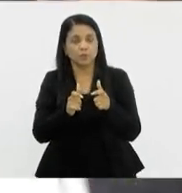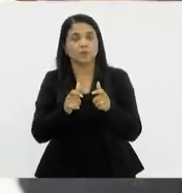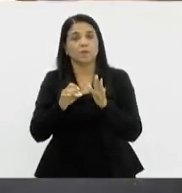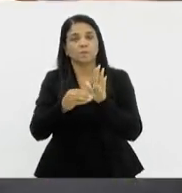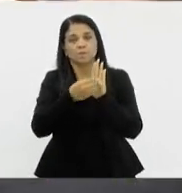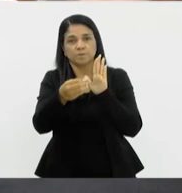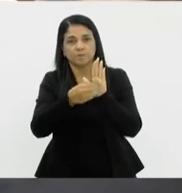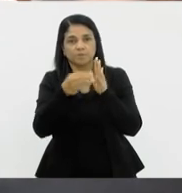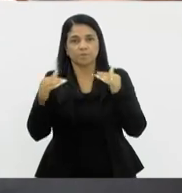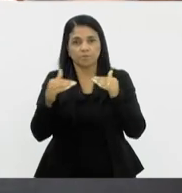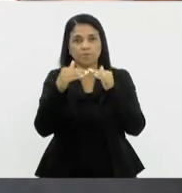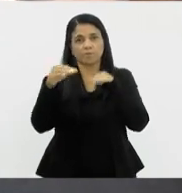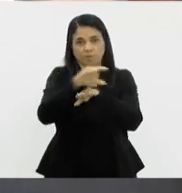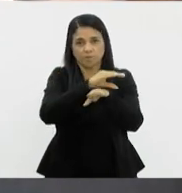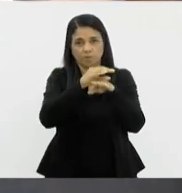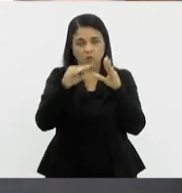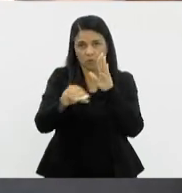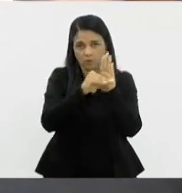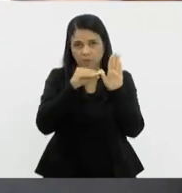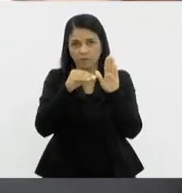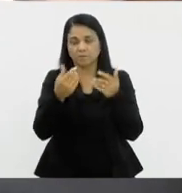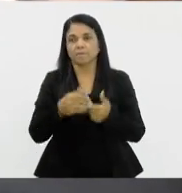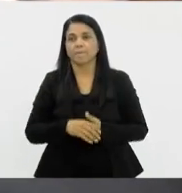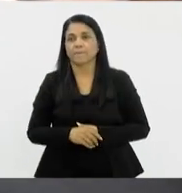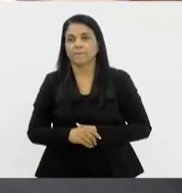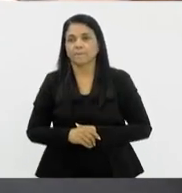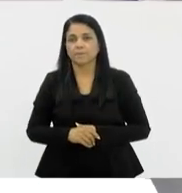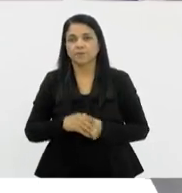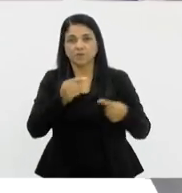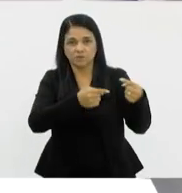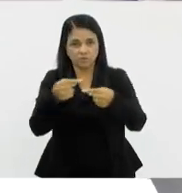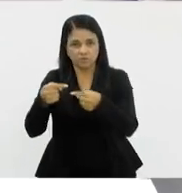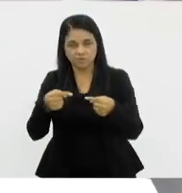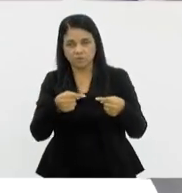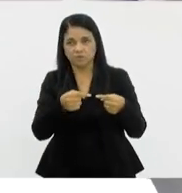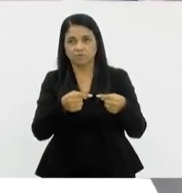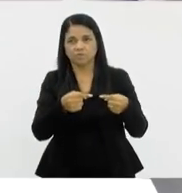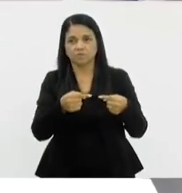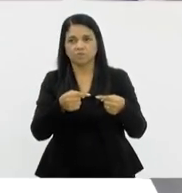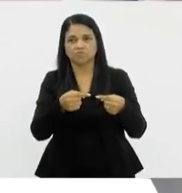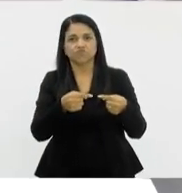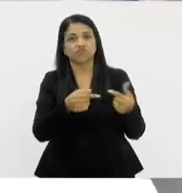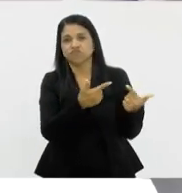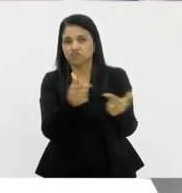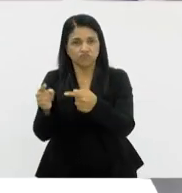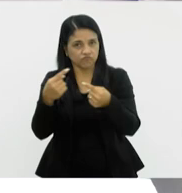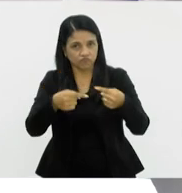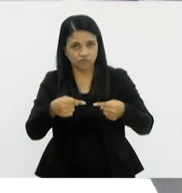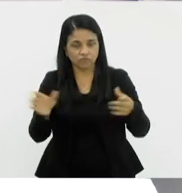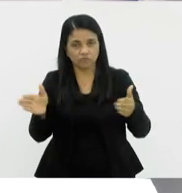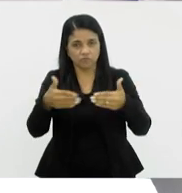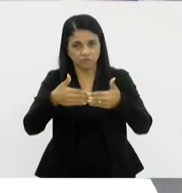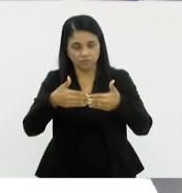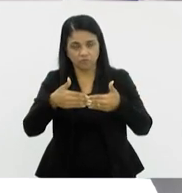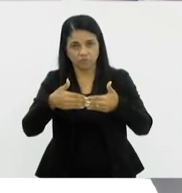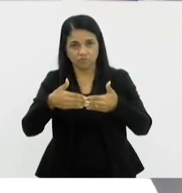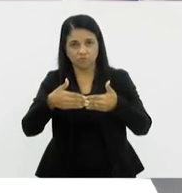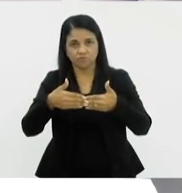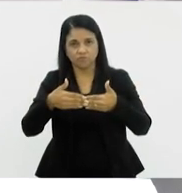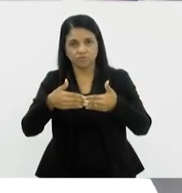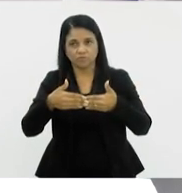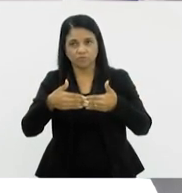pela constitucionalidade com emendas. Em discussão. Não havendo quem queira discutir, encerrada a